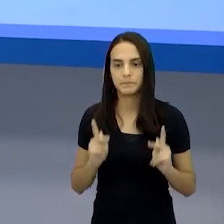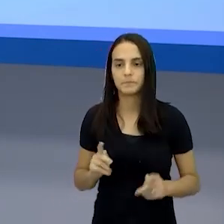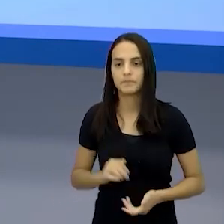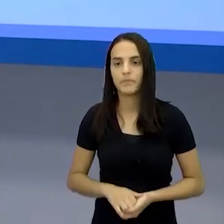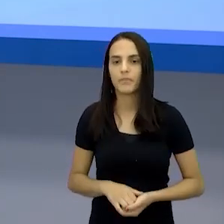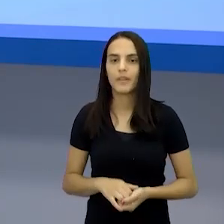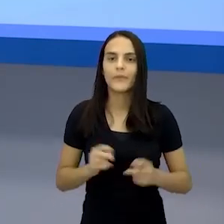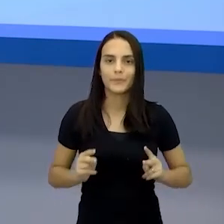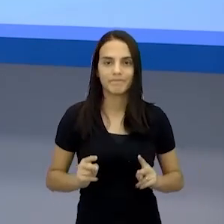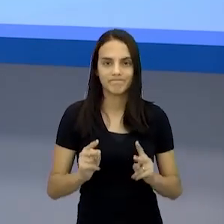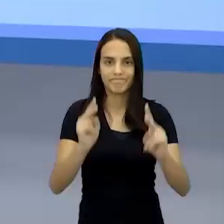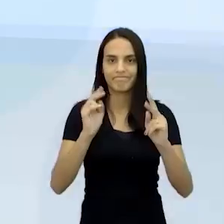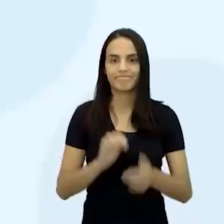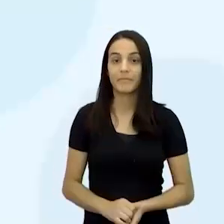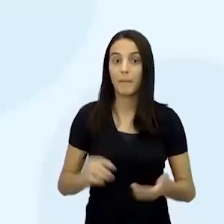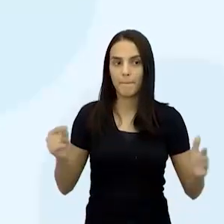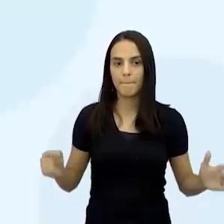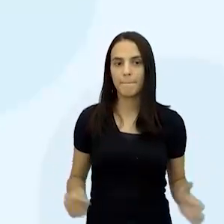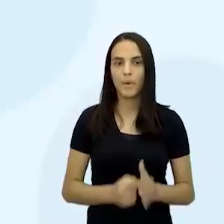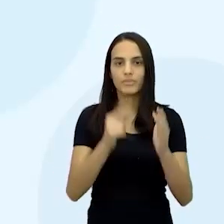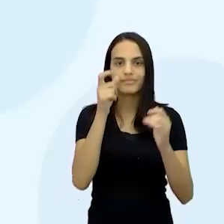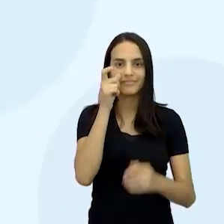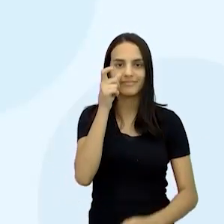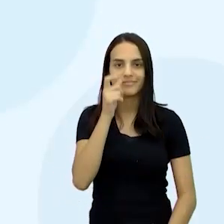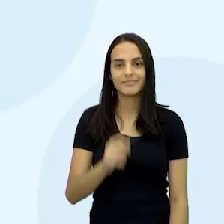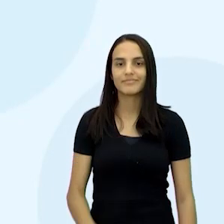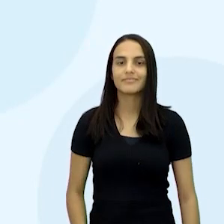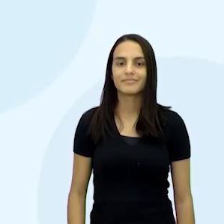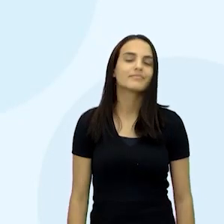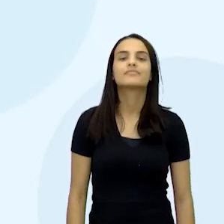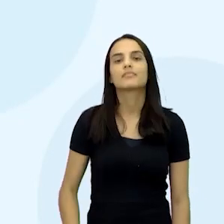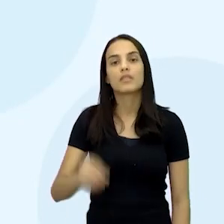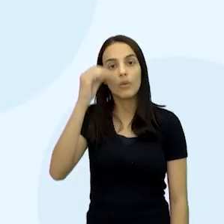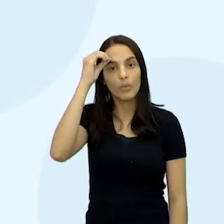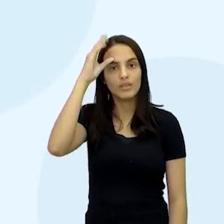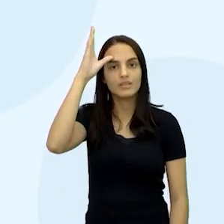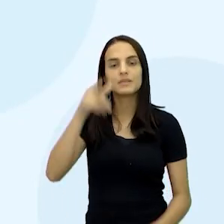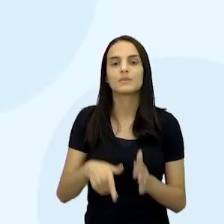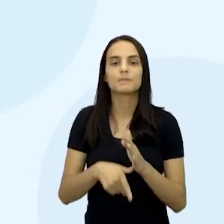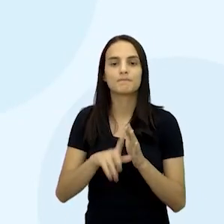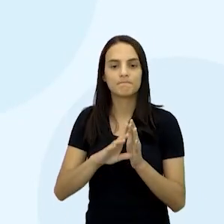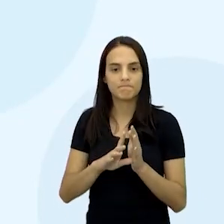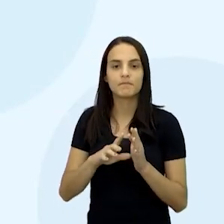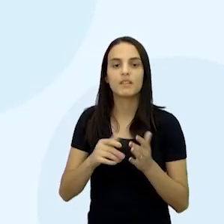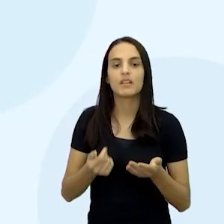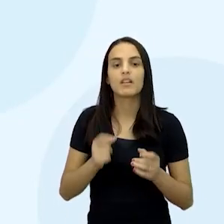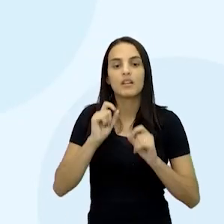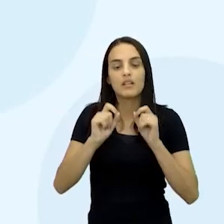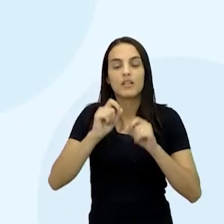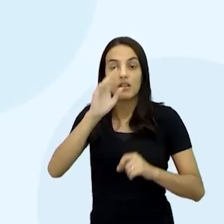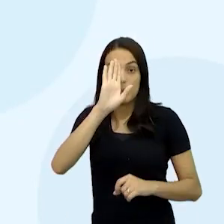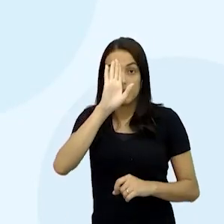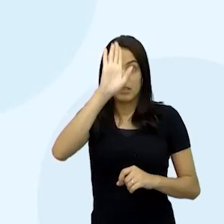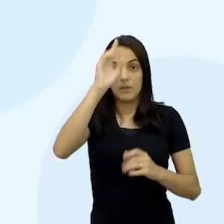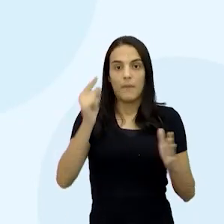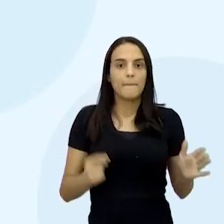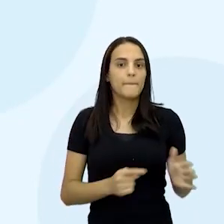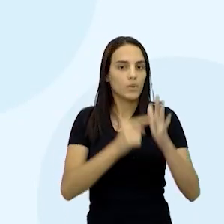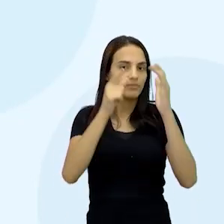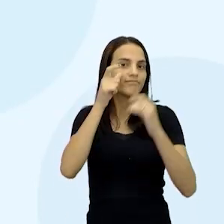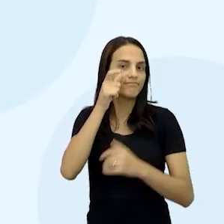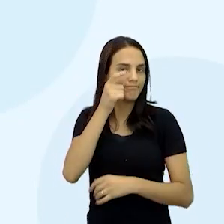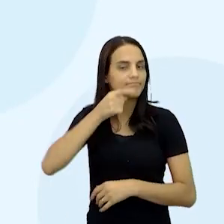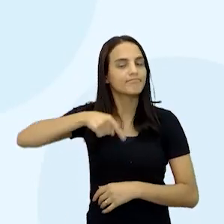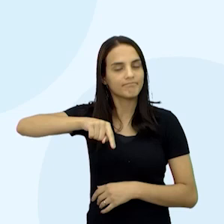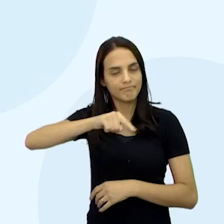Vamos dar sequência aí, ó, pontos de atenção. Então lá, conhecimento prévio dos estudantes é um principal ponto de atenção que a